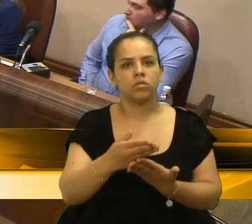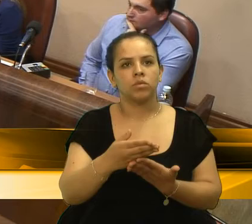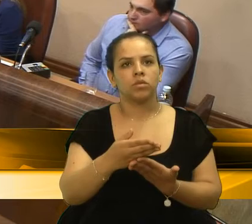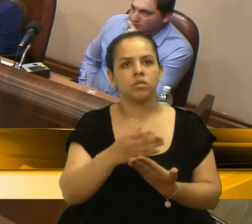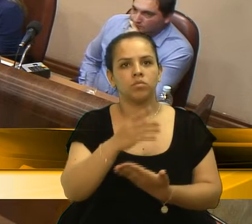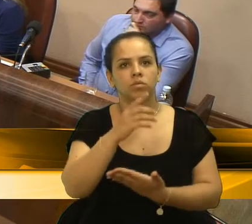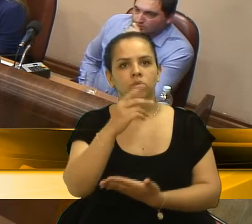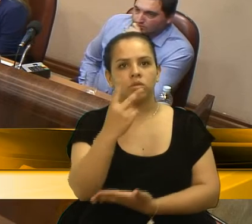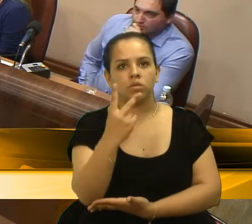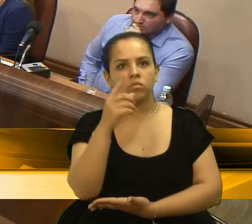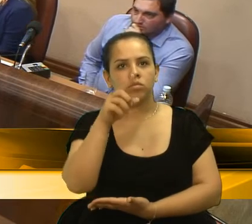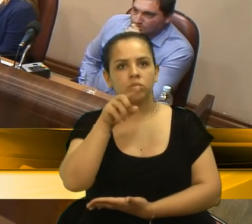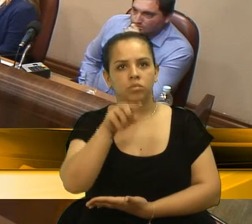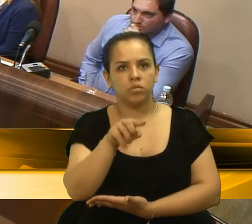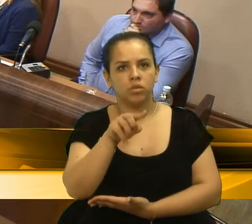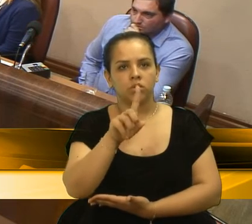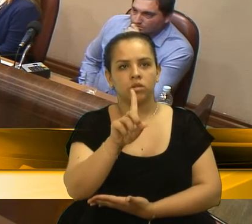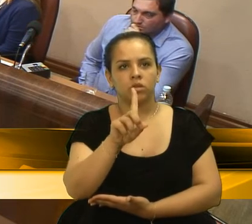2174.